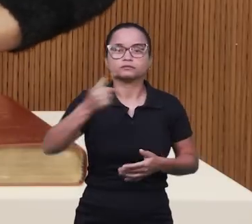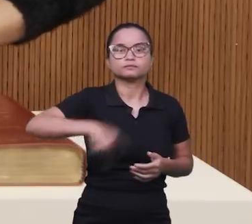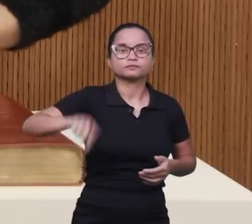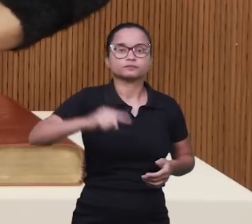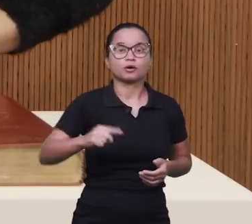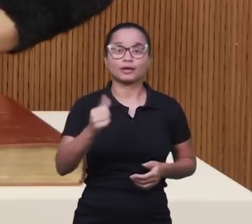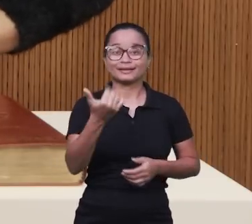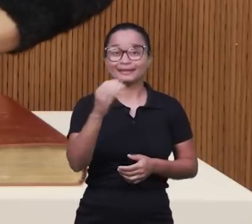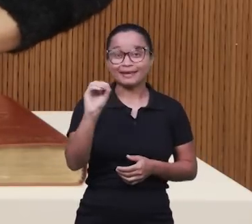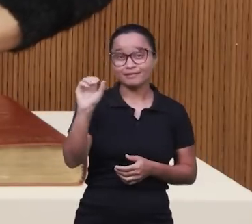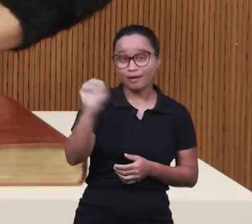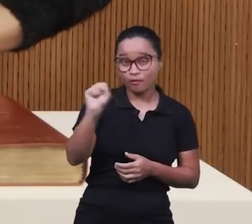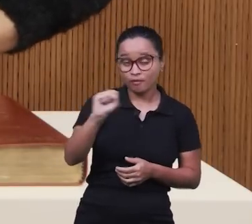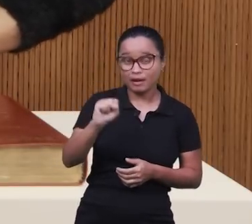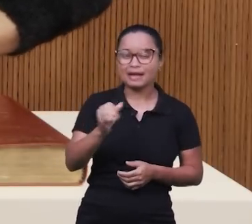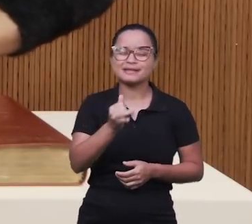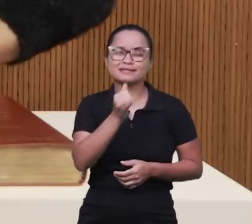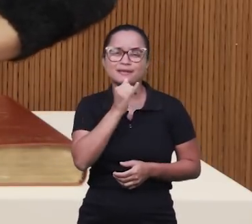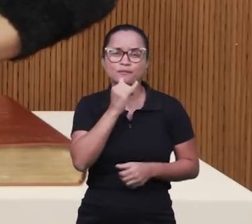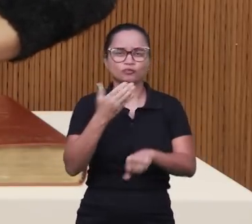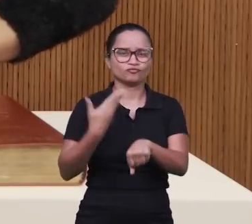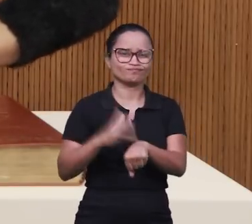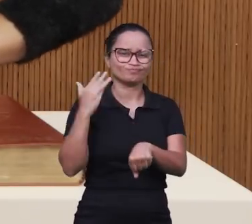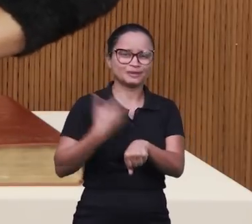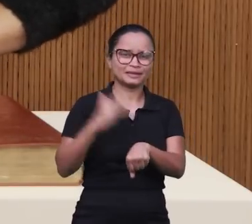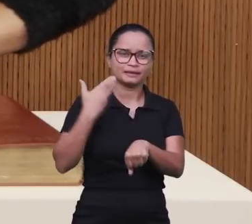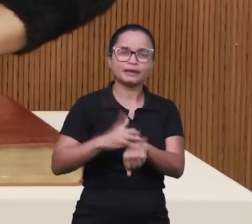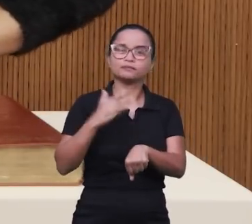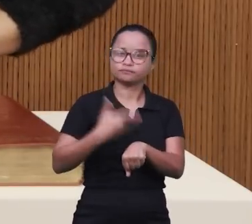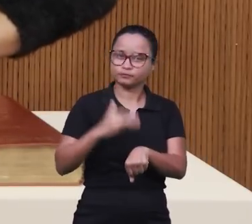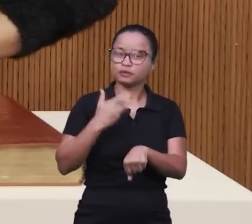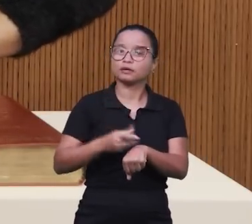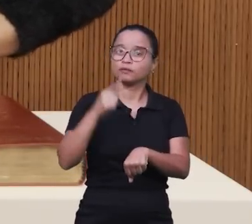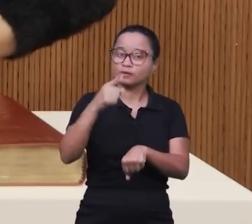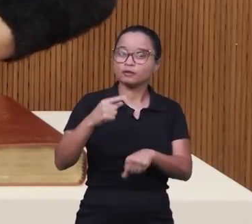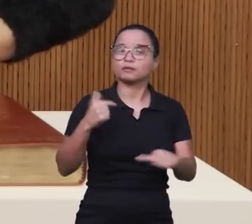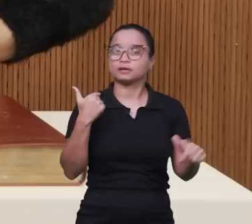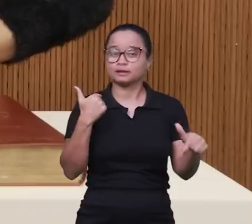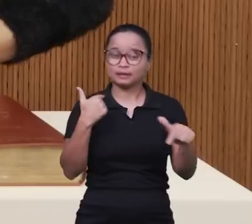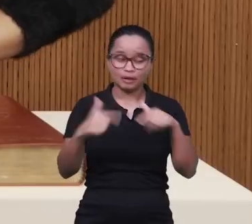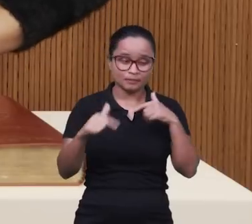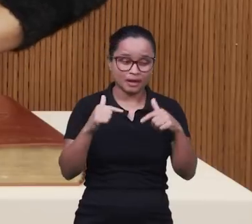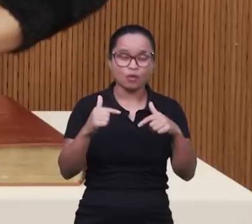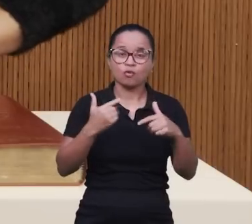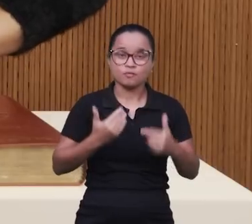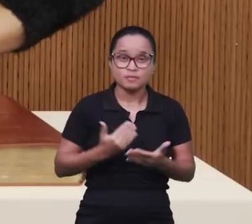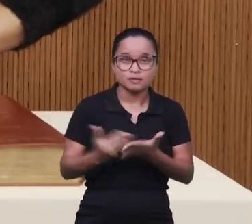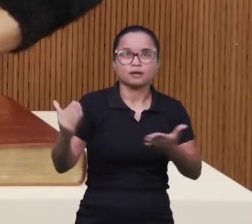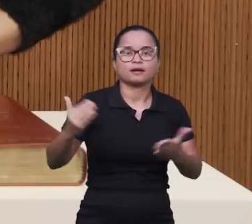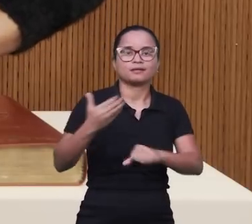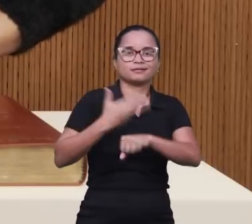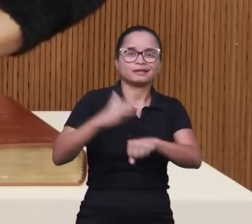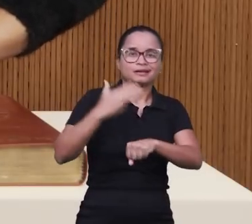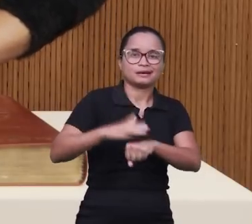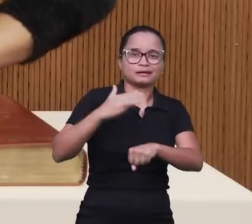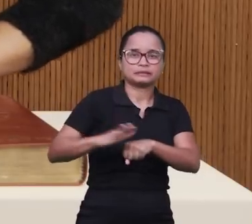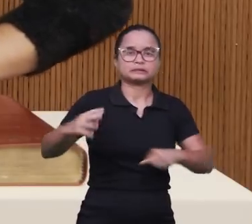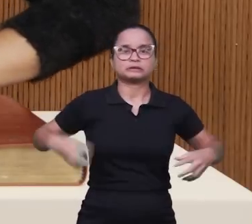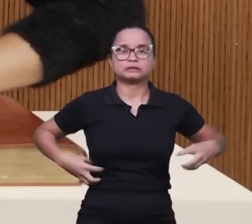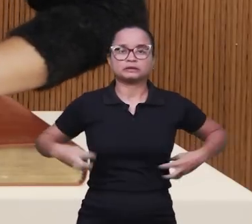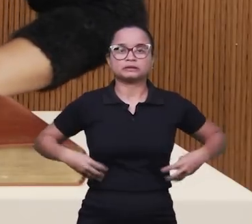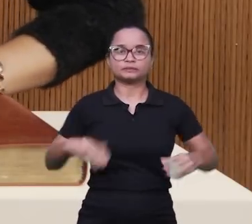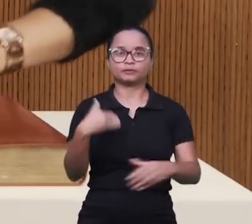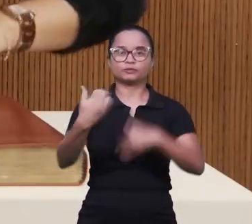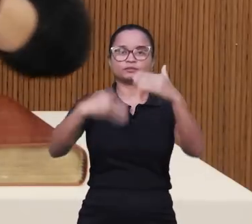vamos contar 10 segundos. São exemplos de exercícios que você pode fazer para trabalhar essa musculatura e também